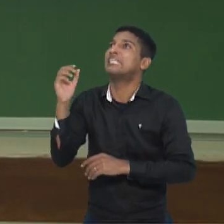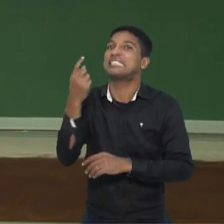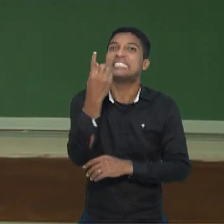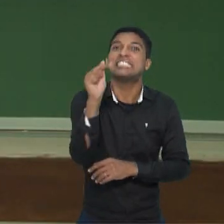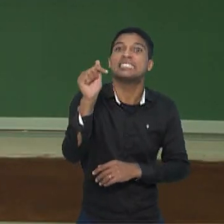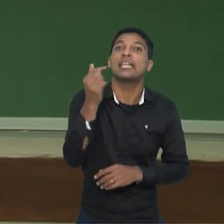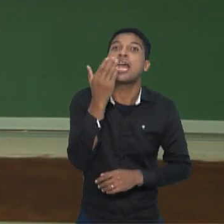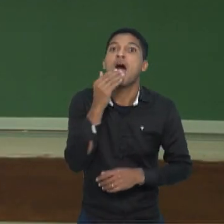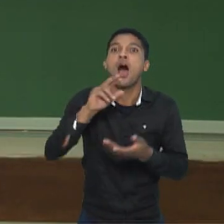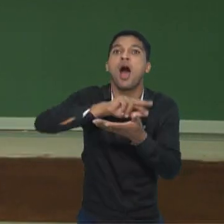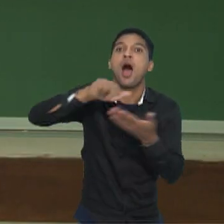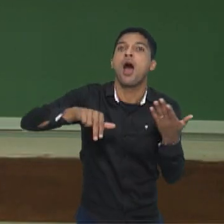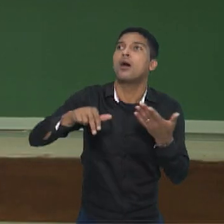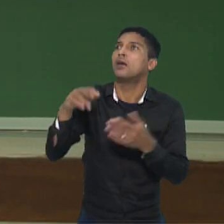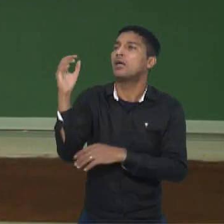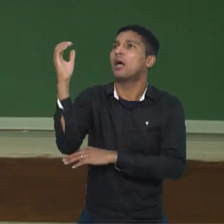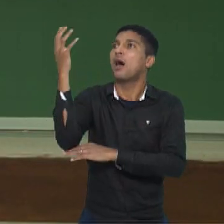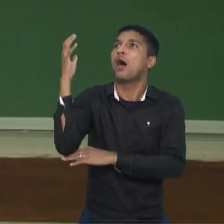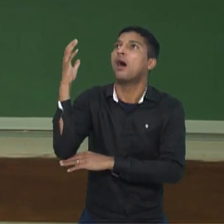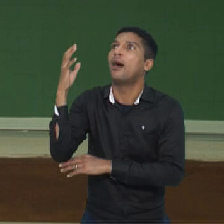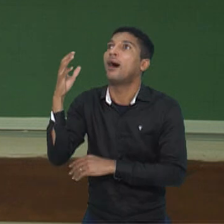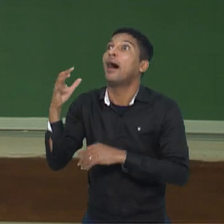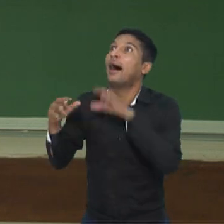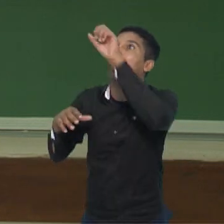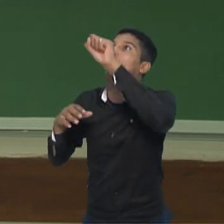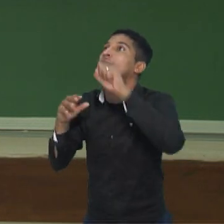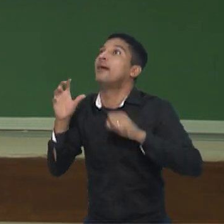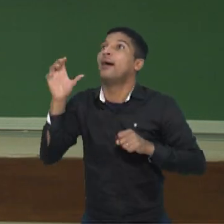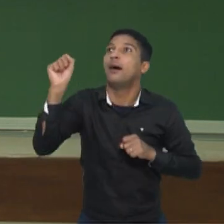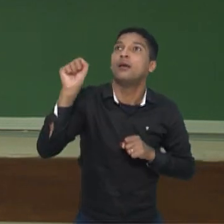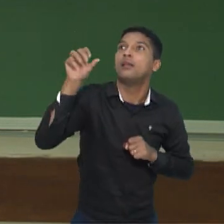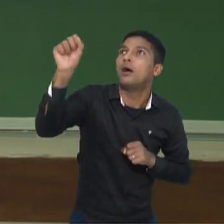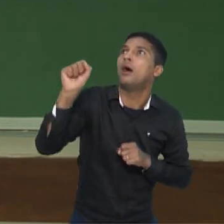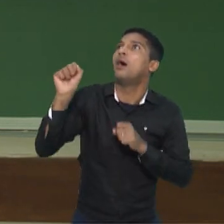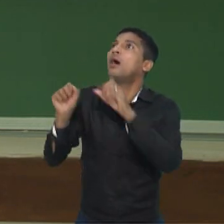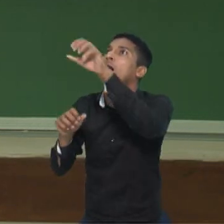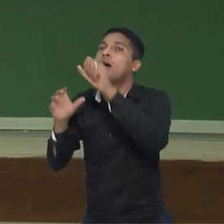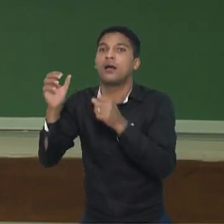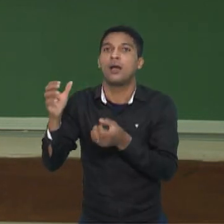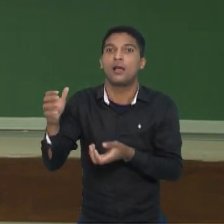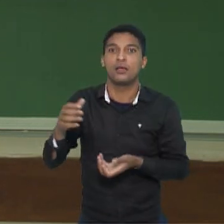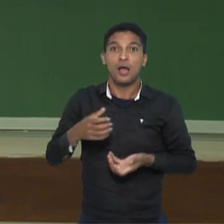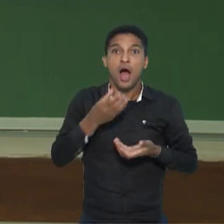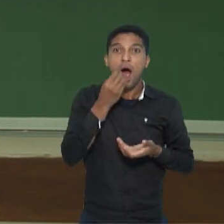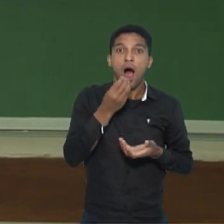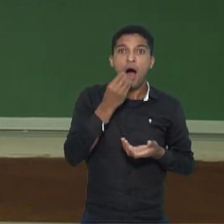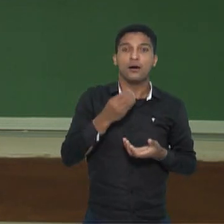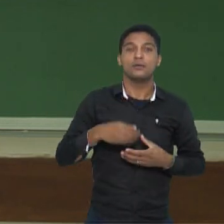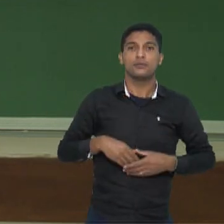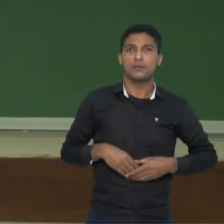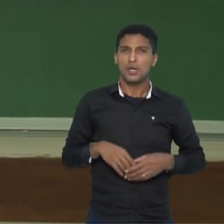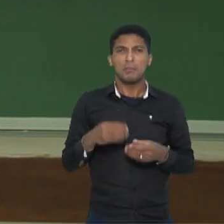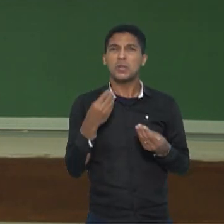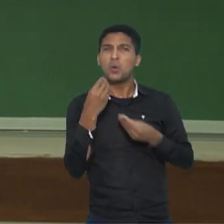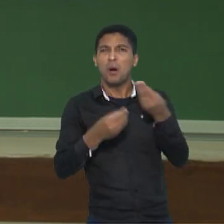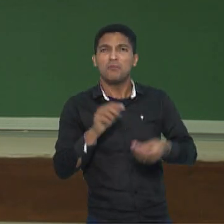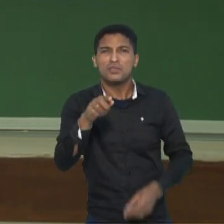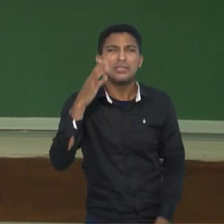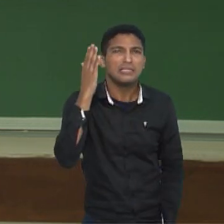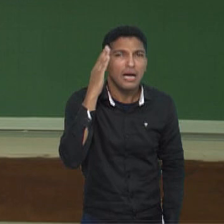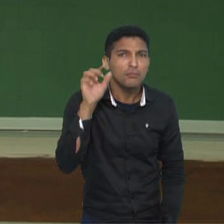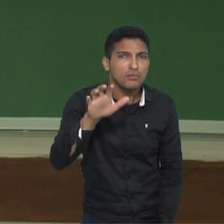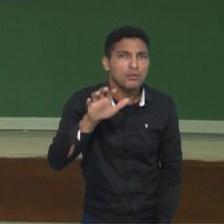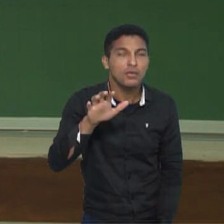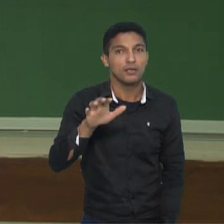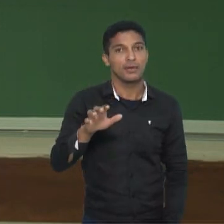isso? Pega-se o esqueleto de um ser humano antigo e analisa os componentes que restaram no